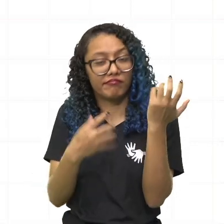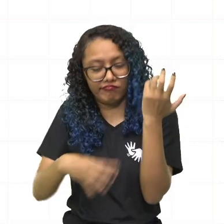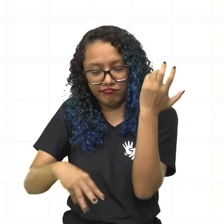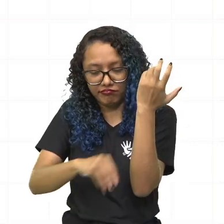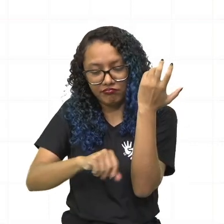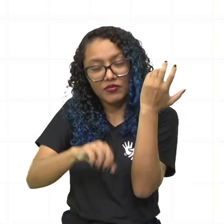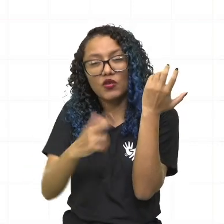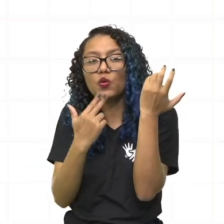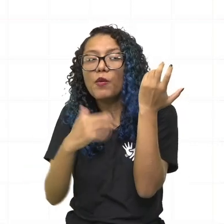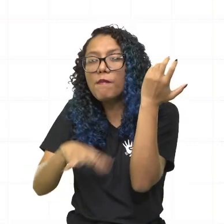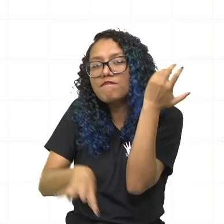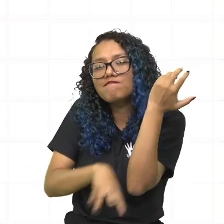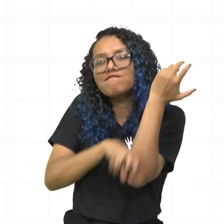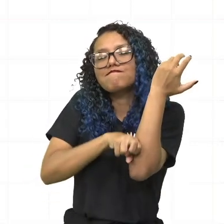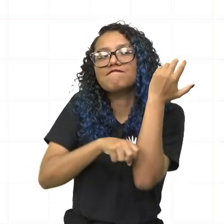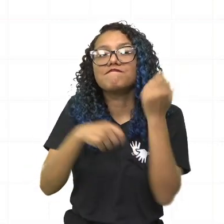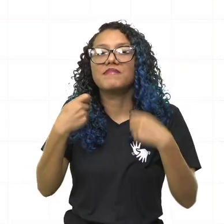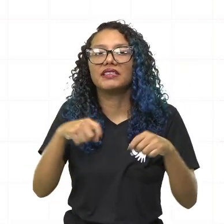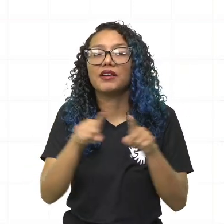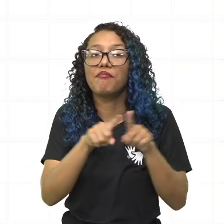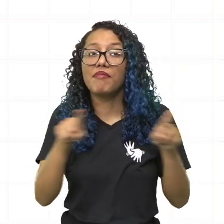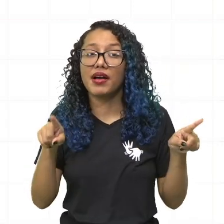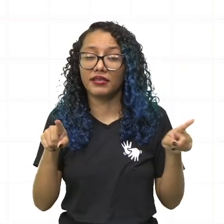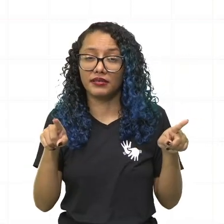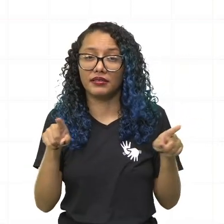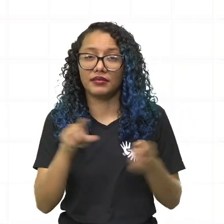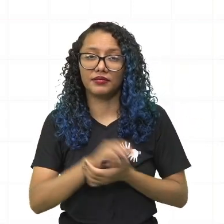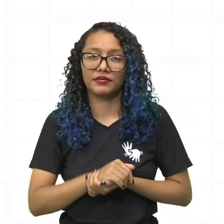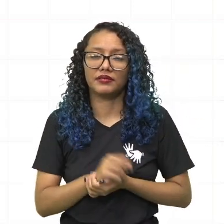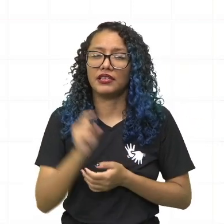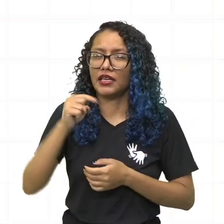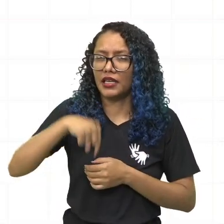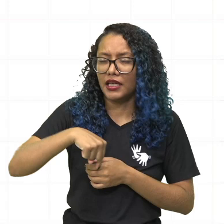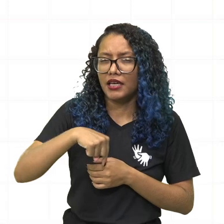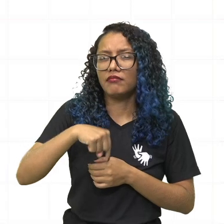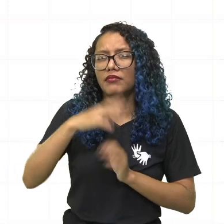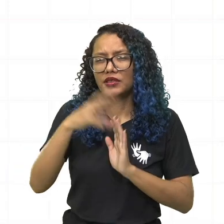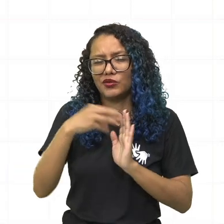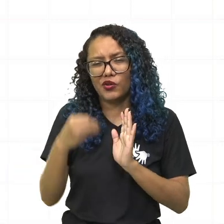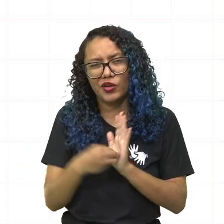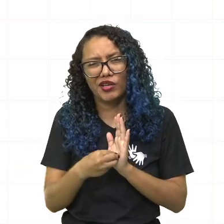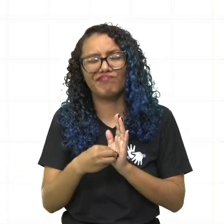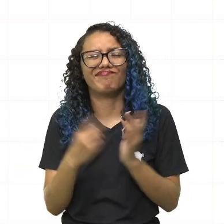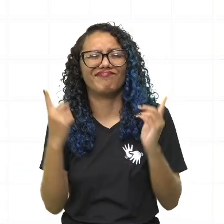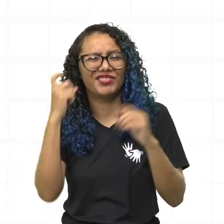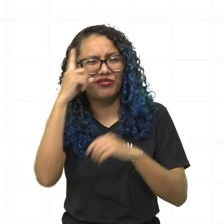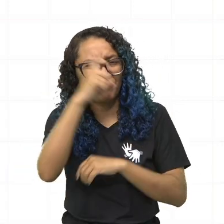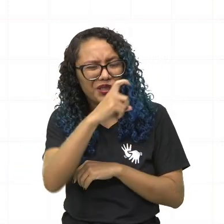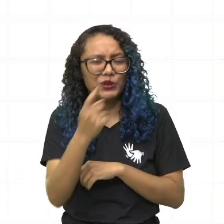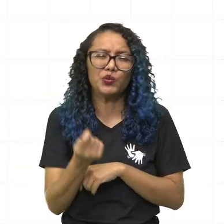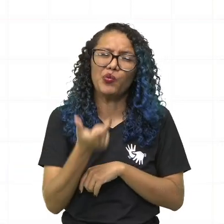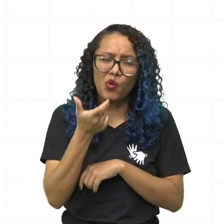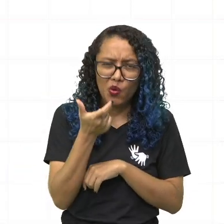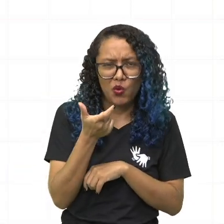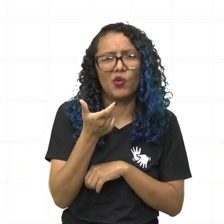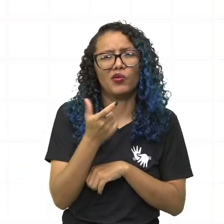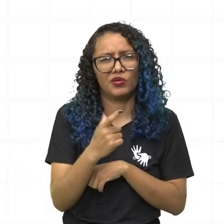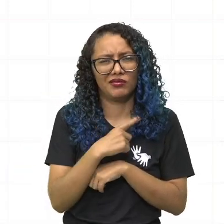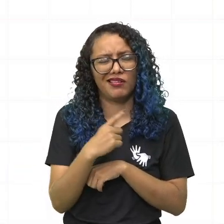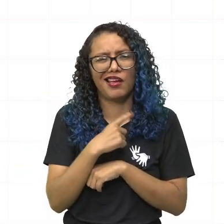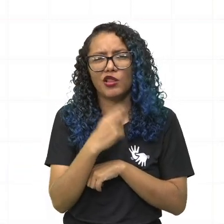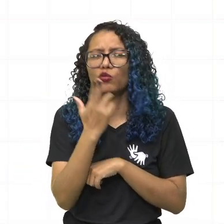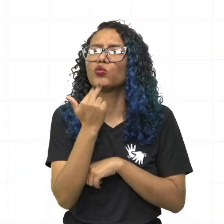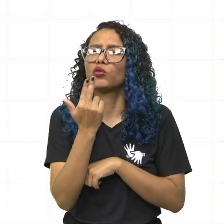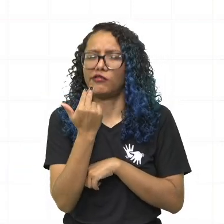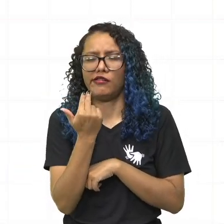camadas inferiores. E na região amazônica é muito pouco material, né? Basicamente, o que vai ser, o que vai permitir